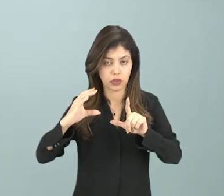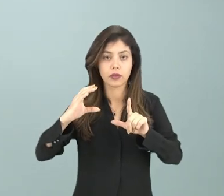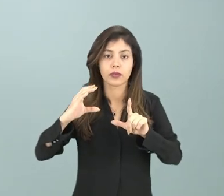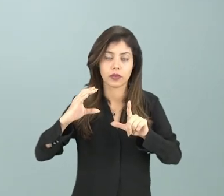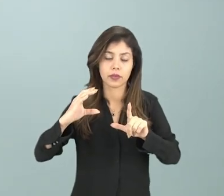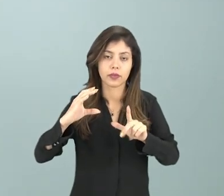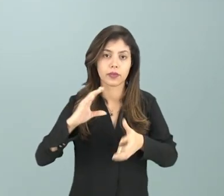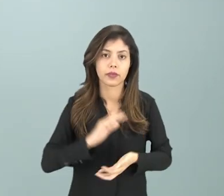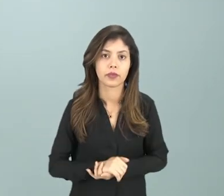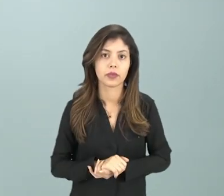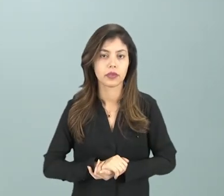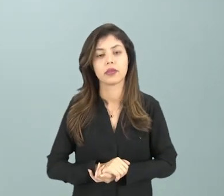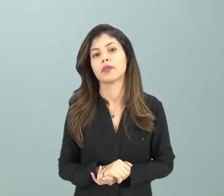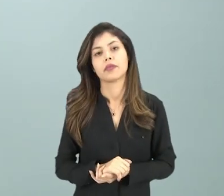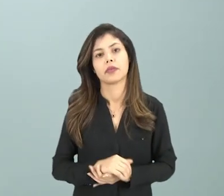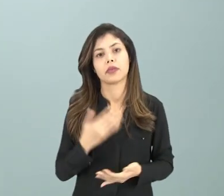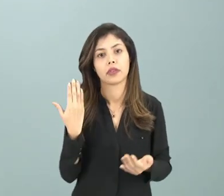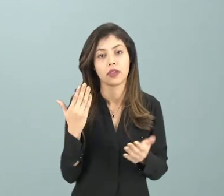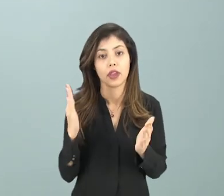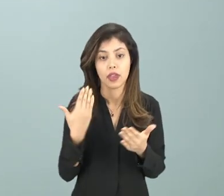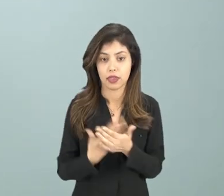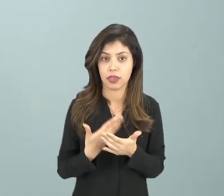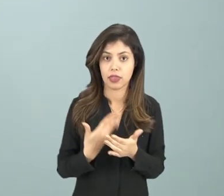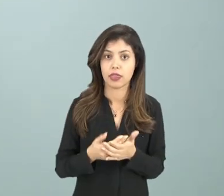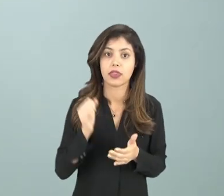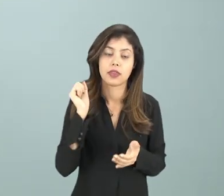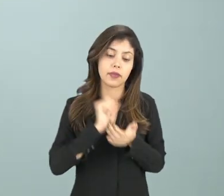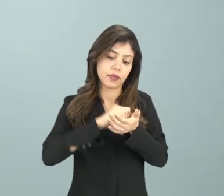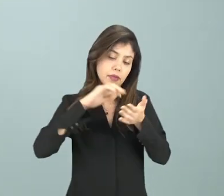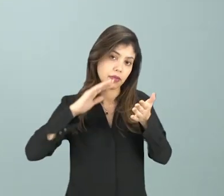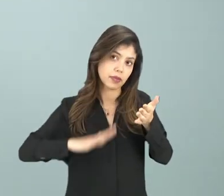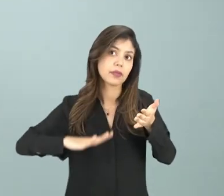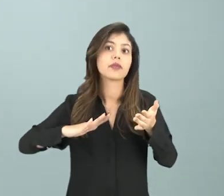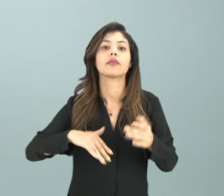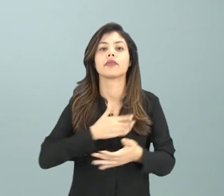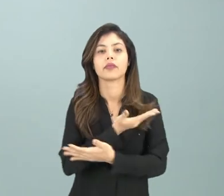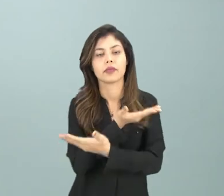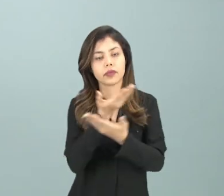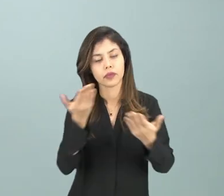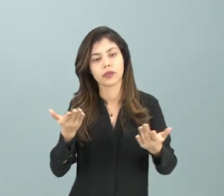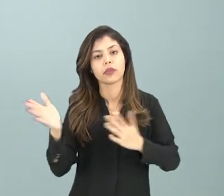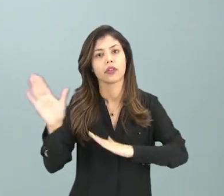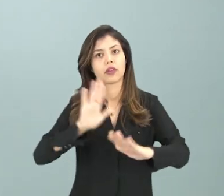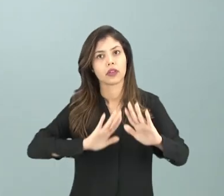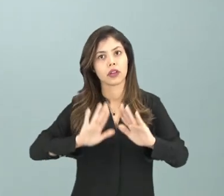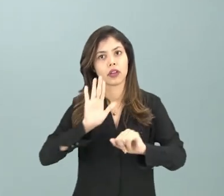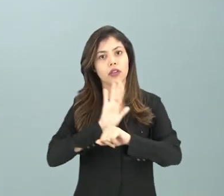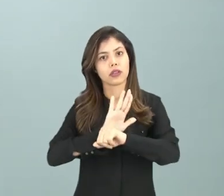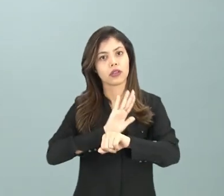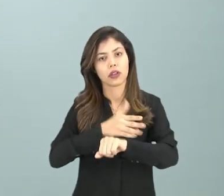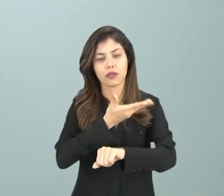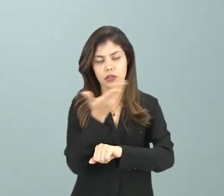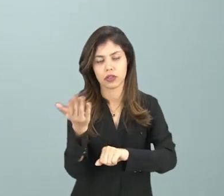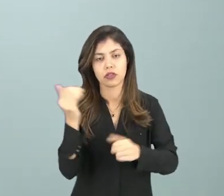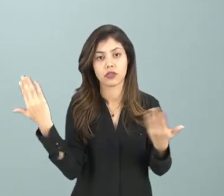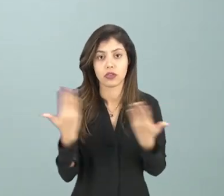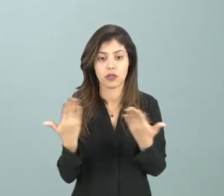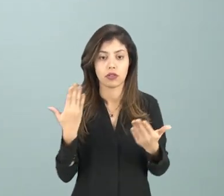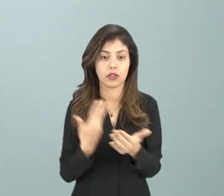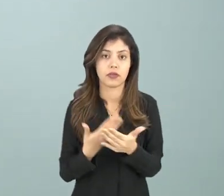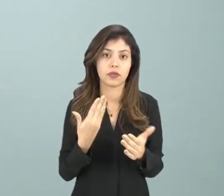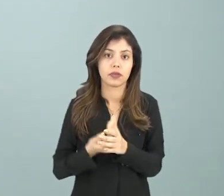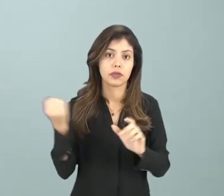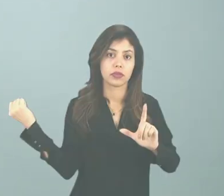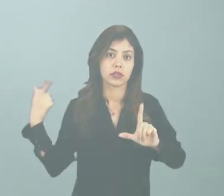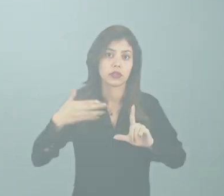sobre esse slide sobre essas aulas e até mesmo uma lista de exercícios auxiliares sobre a aula de hoje tá